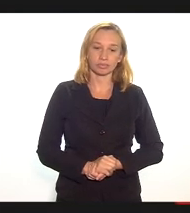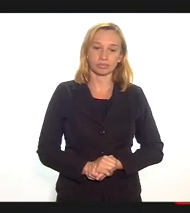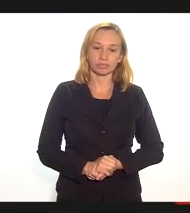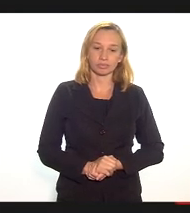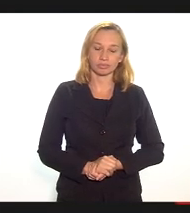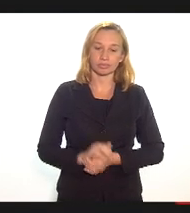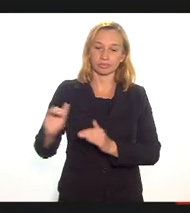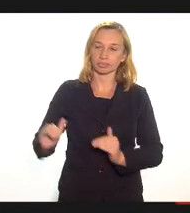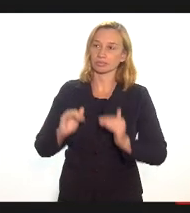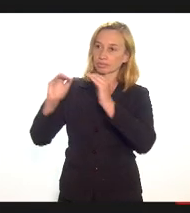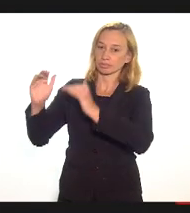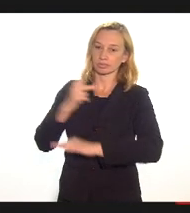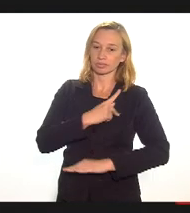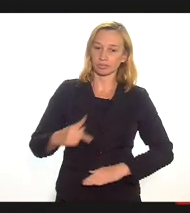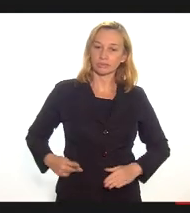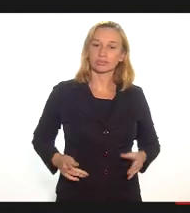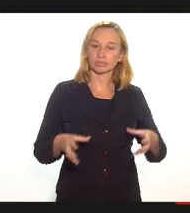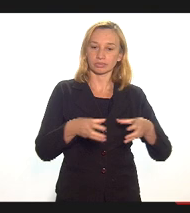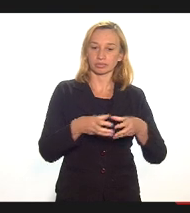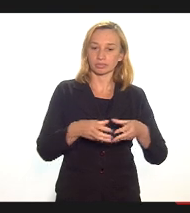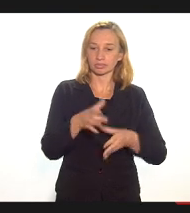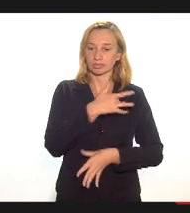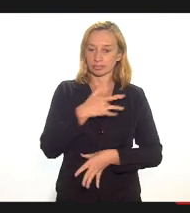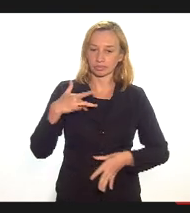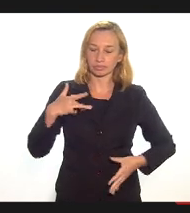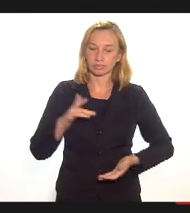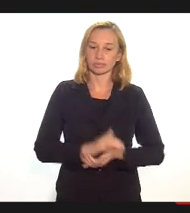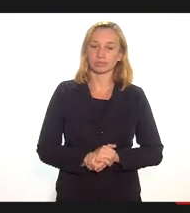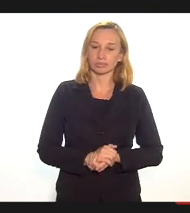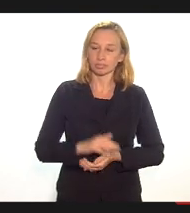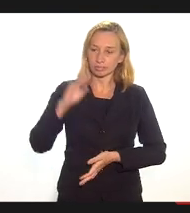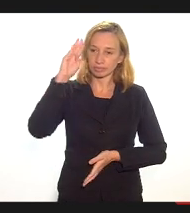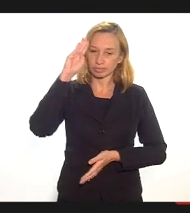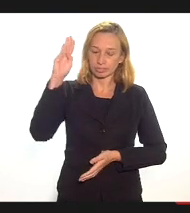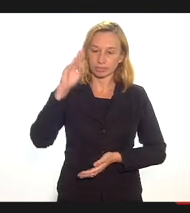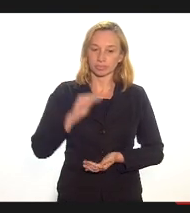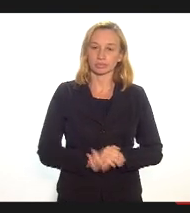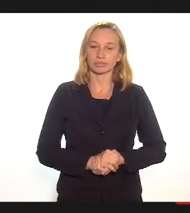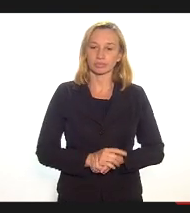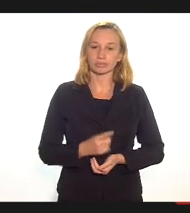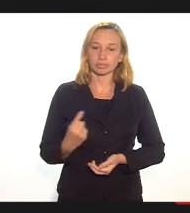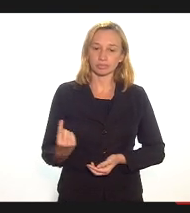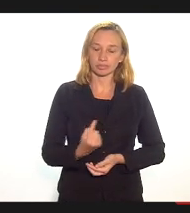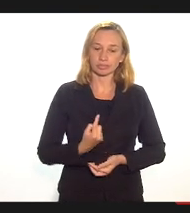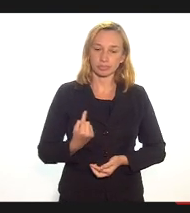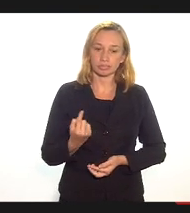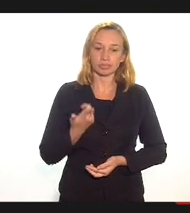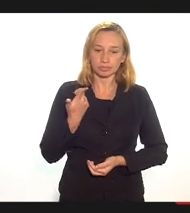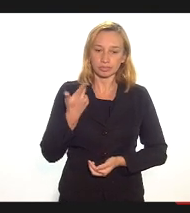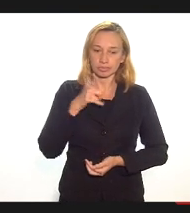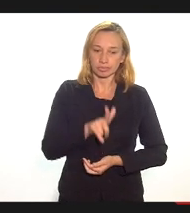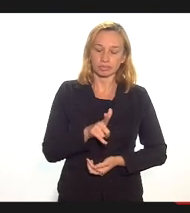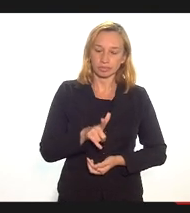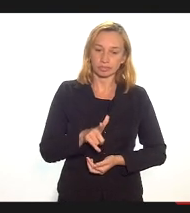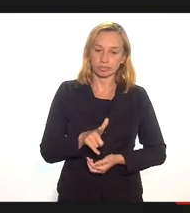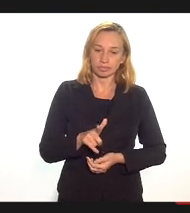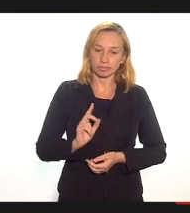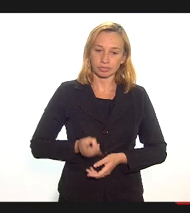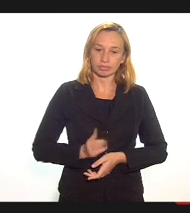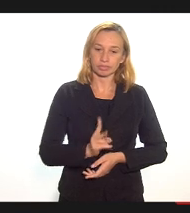Excelência na presidência da Comissão de Saúde é fundamental para que a gente consiga tocar,